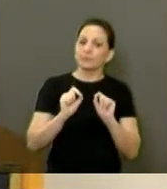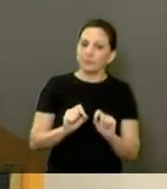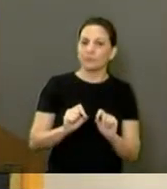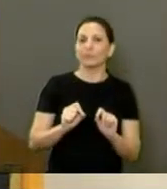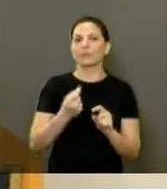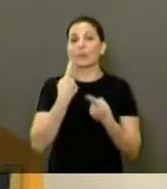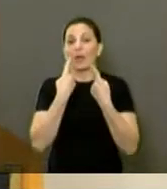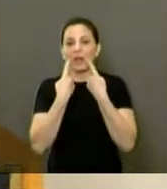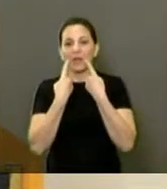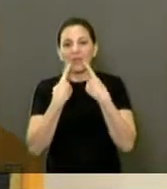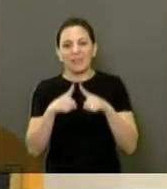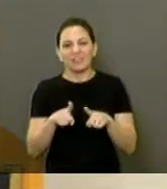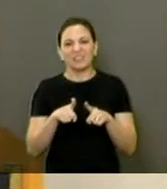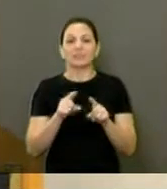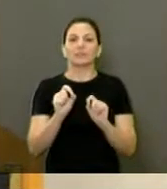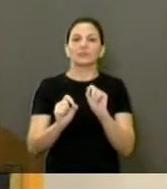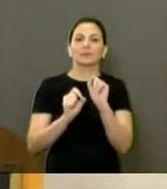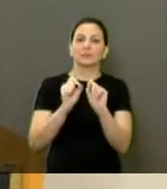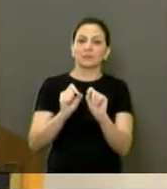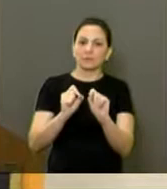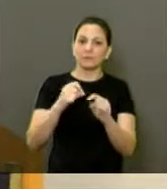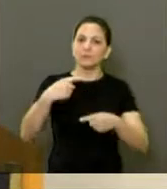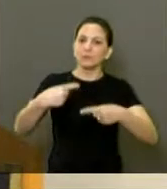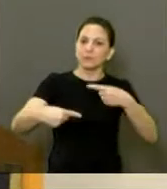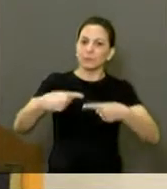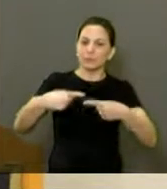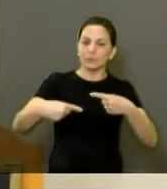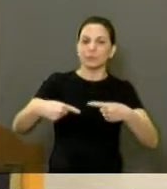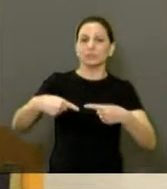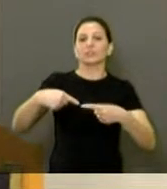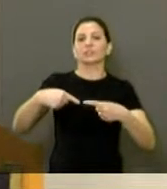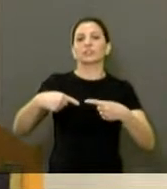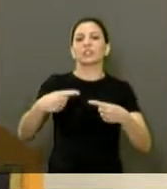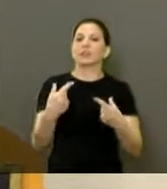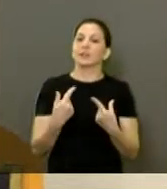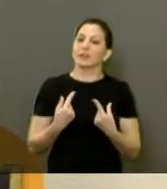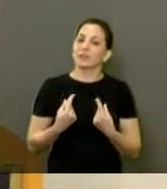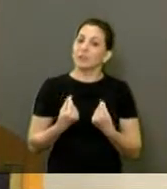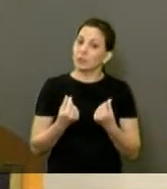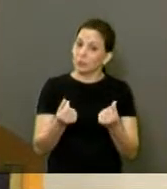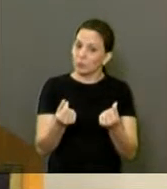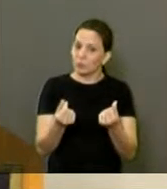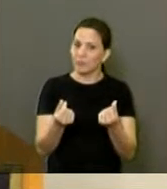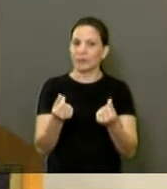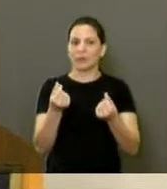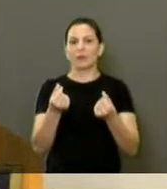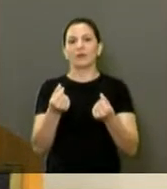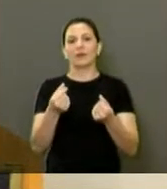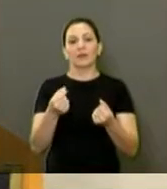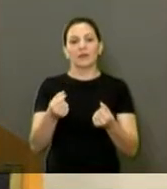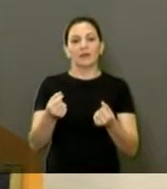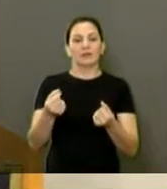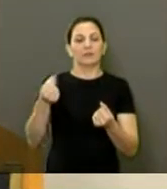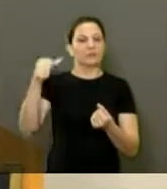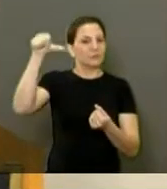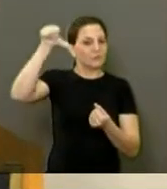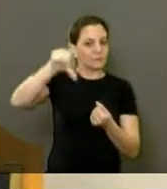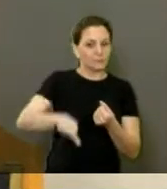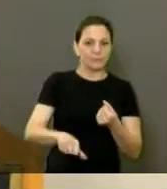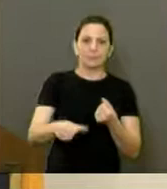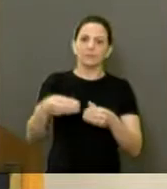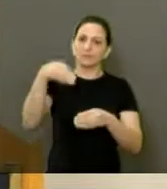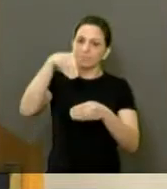crítica enorme, é claro, à política econômica que está sendo implementada agora, que foi negada durante a campanha eleitoral e que